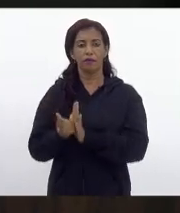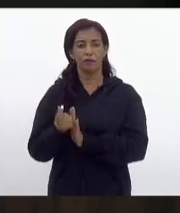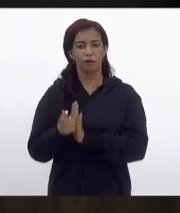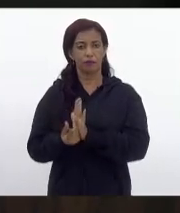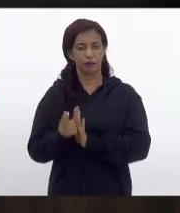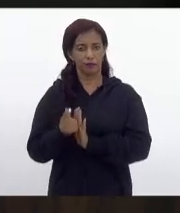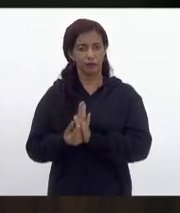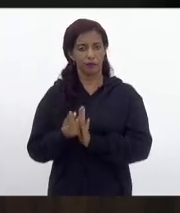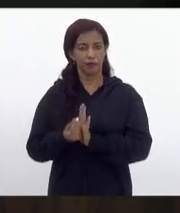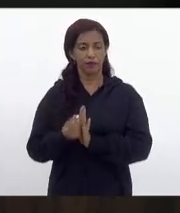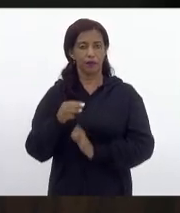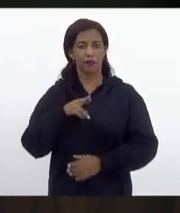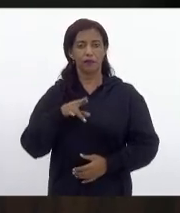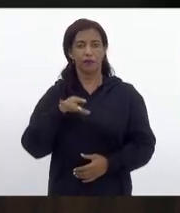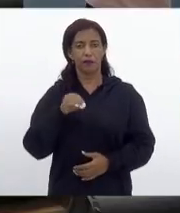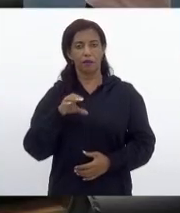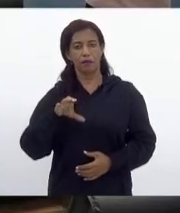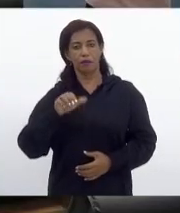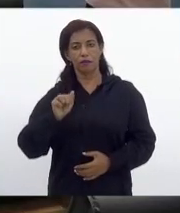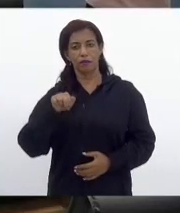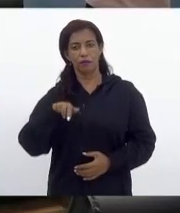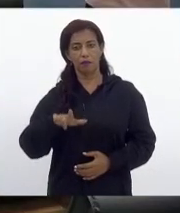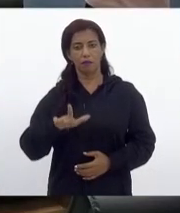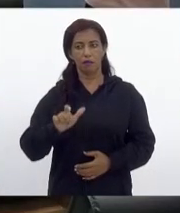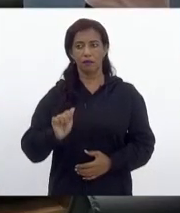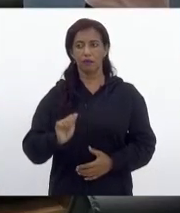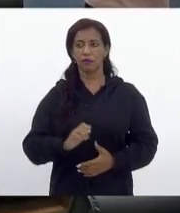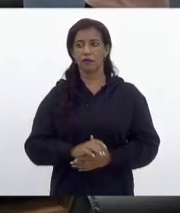deputado Márcio Canela. Deputado Márcio Canela.